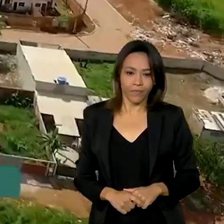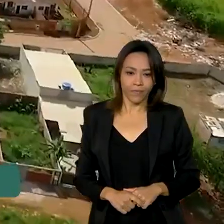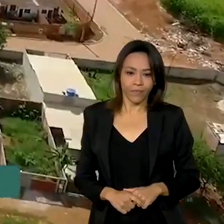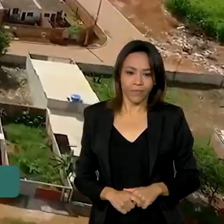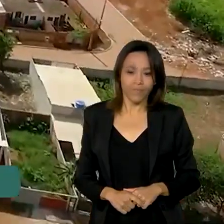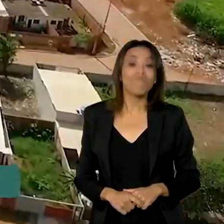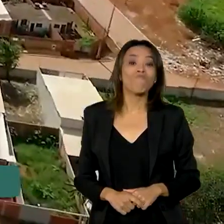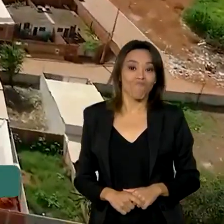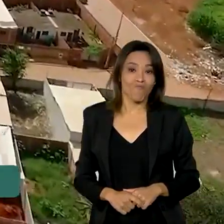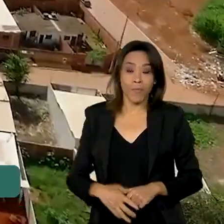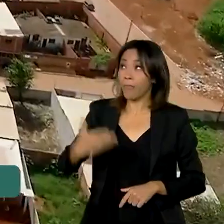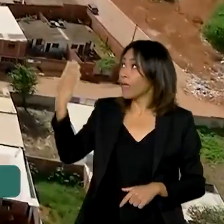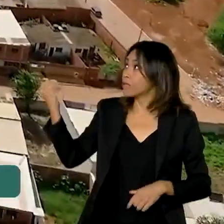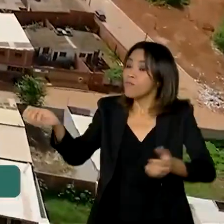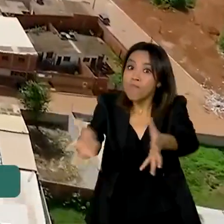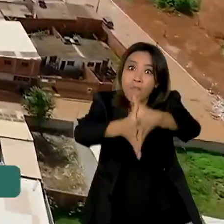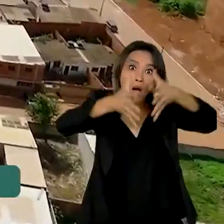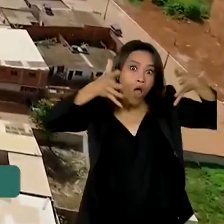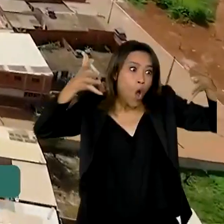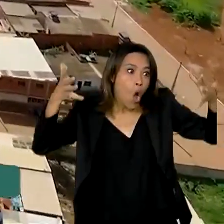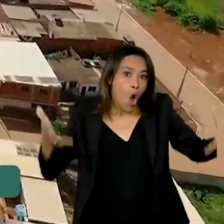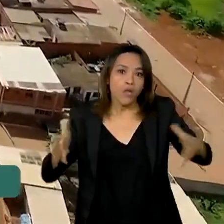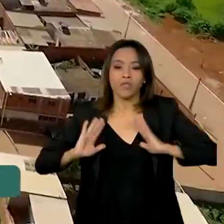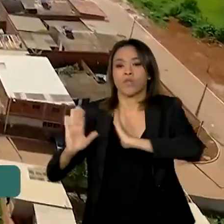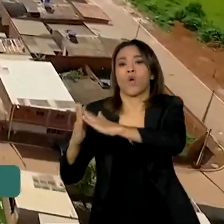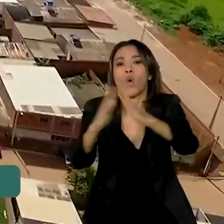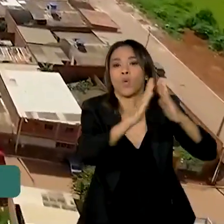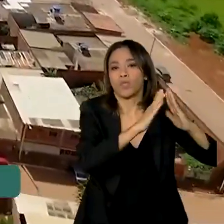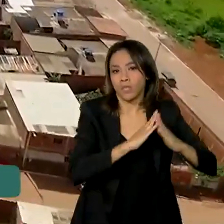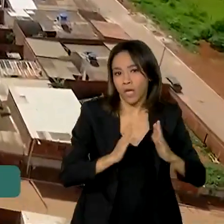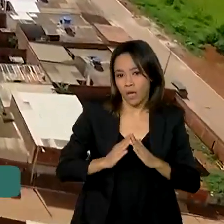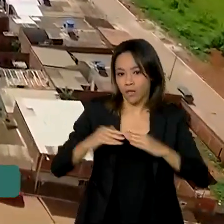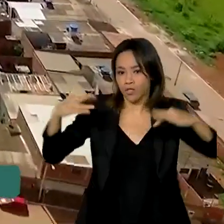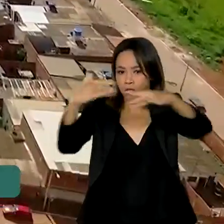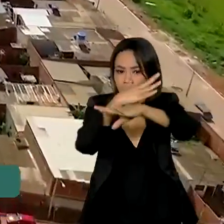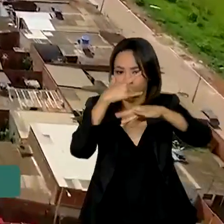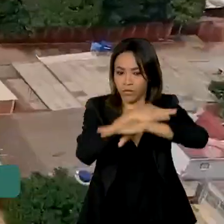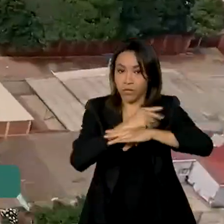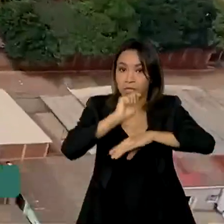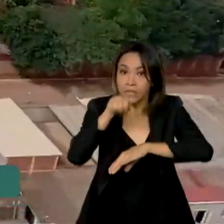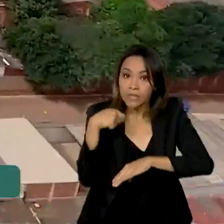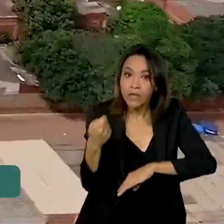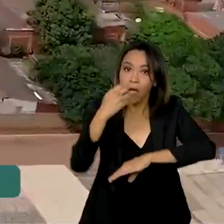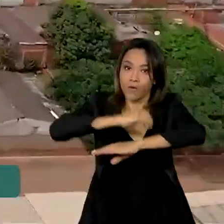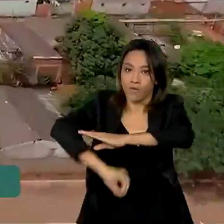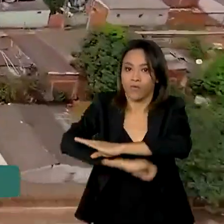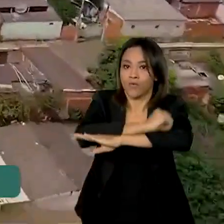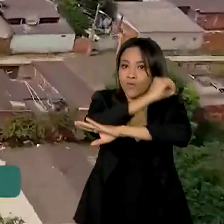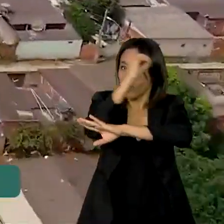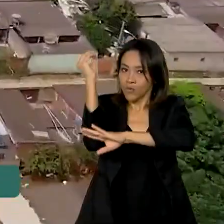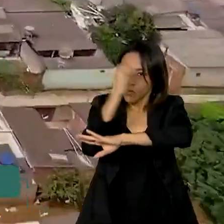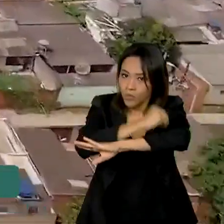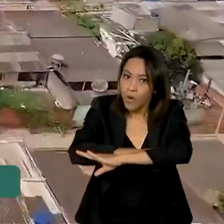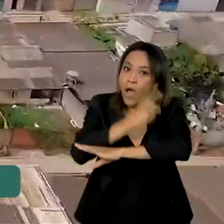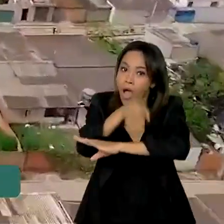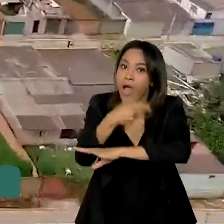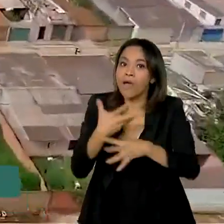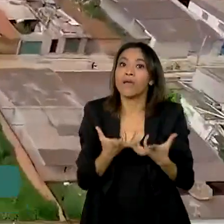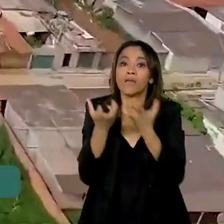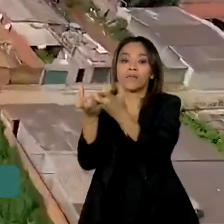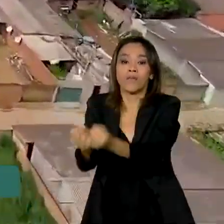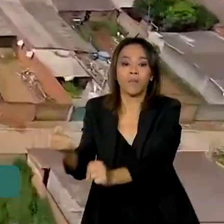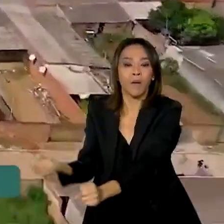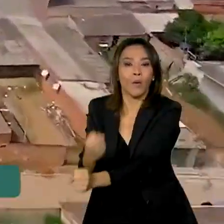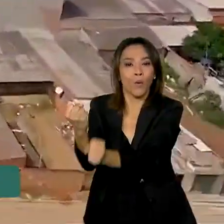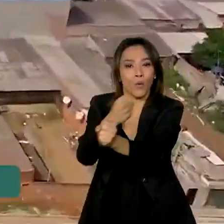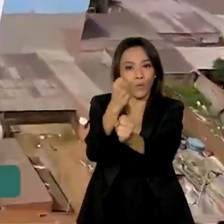educação. Uma das maiores comunidades urbanas do país, o Sol Nascente, foi a região escolhida para receber o novo